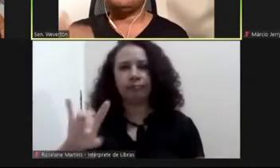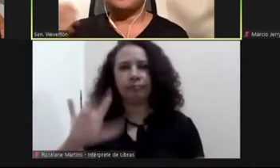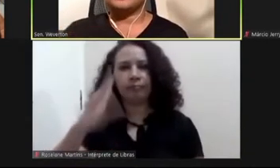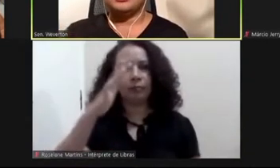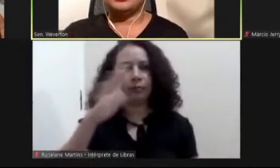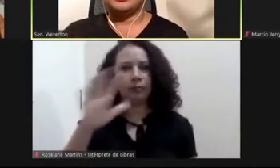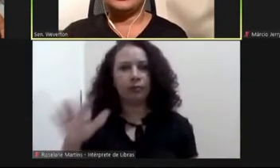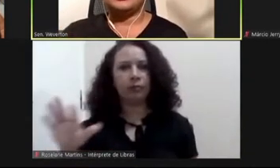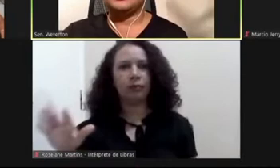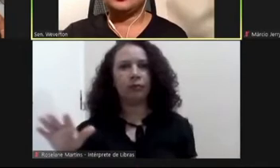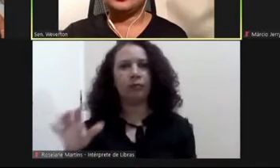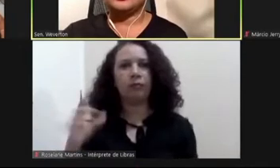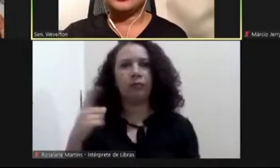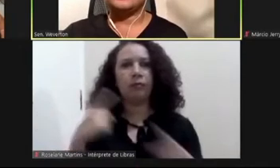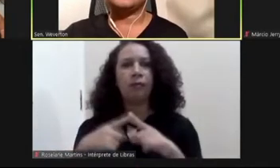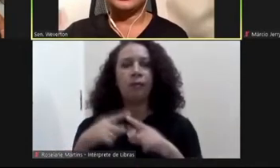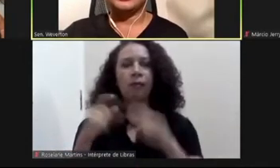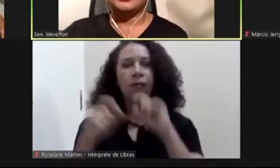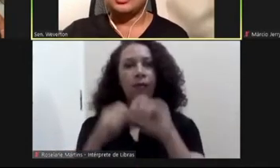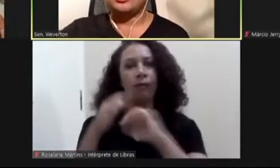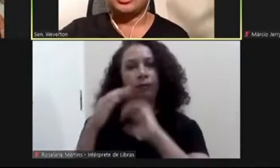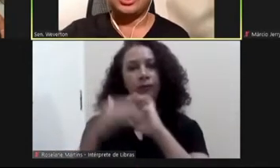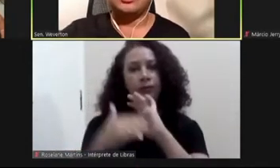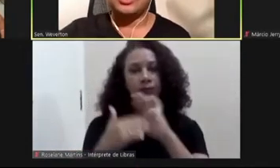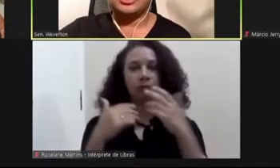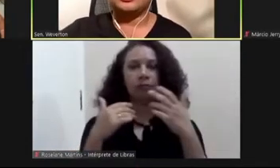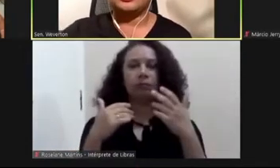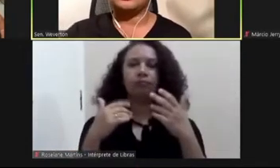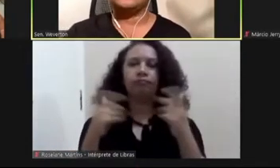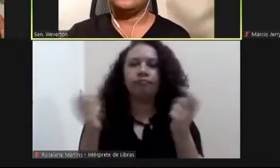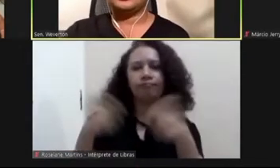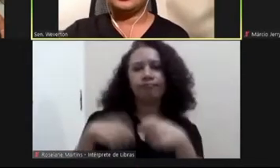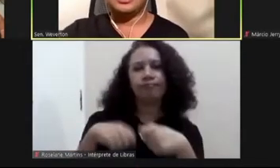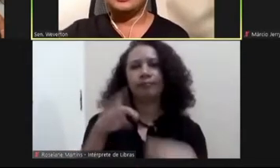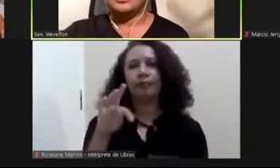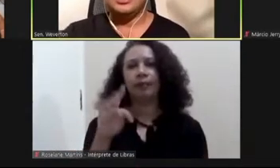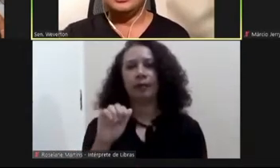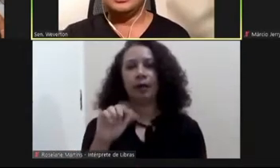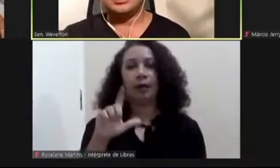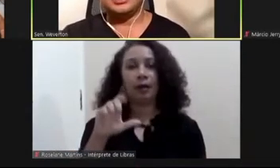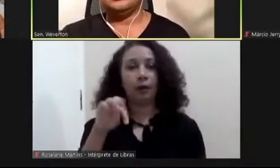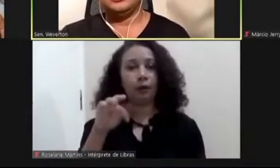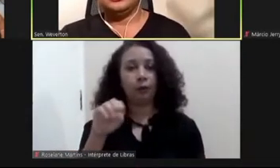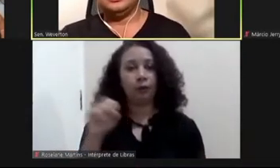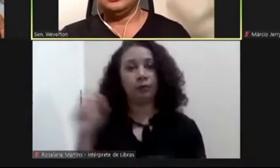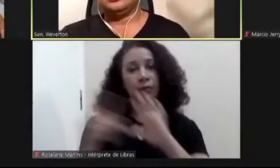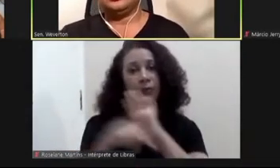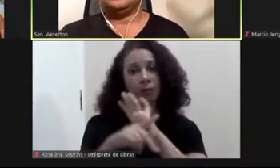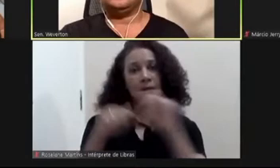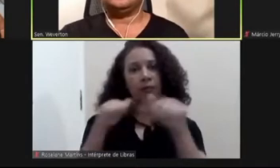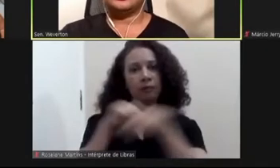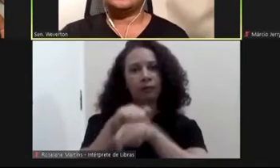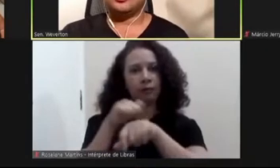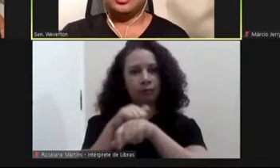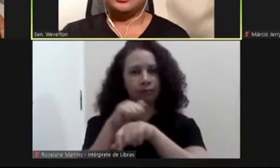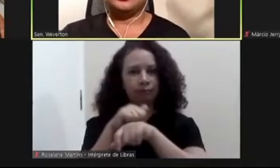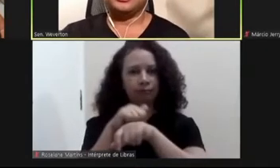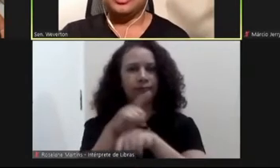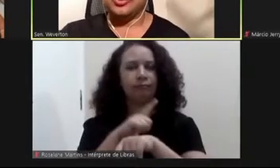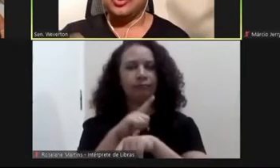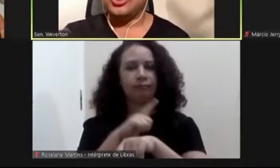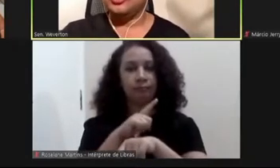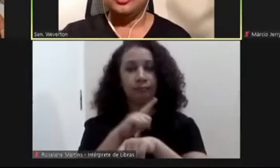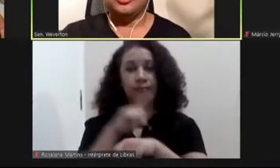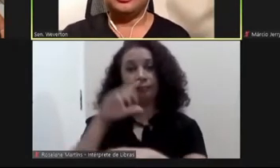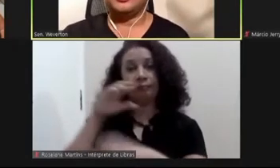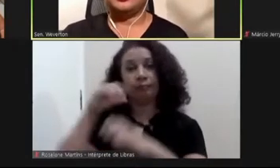todas as possibilidades e todos os talentos que nós temos dentro das universidades e, claro, dentro das escolas, né?